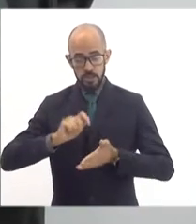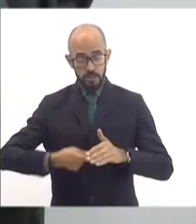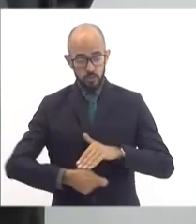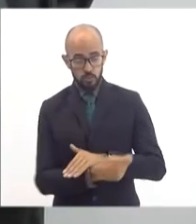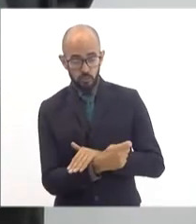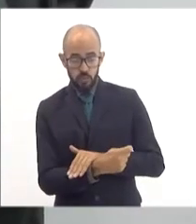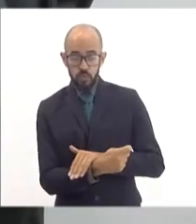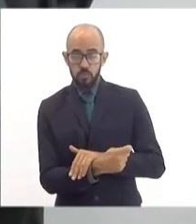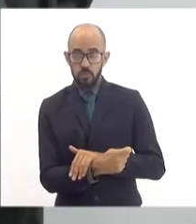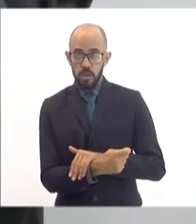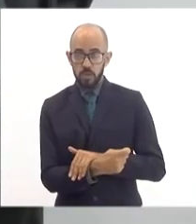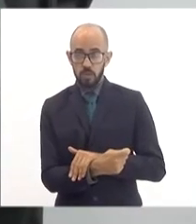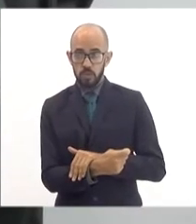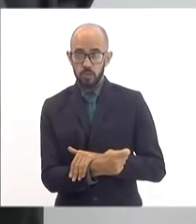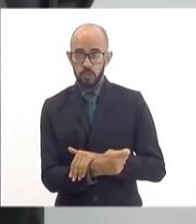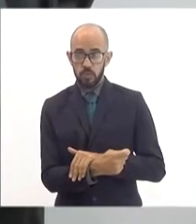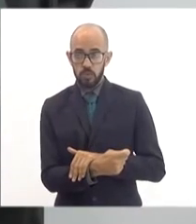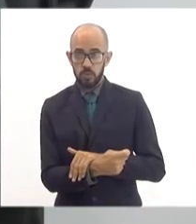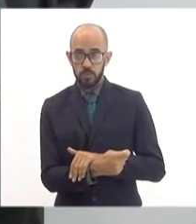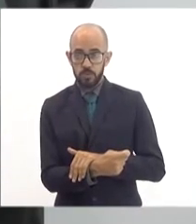investimento,